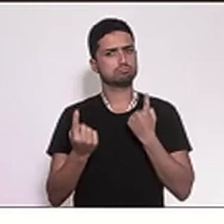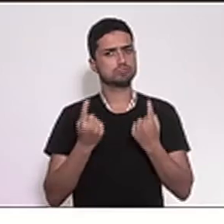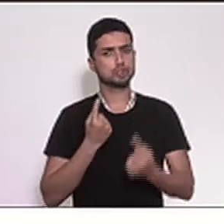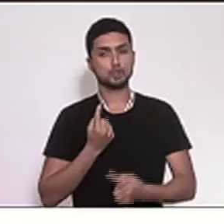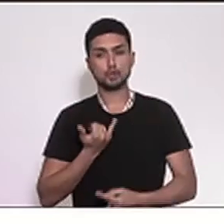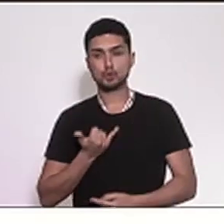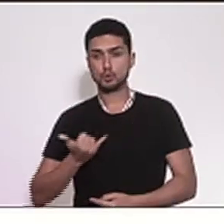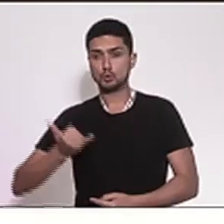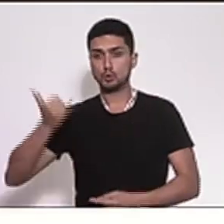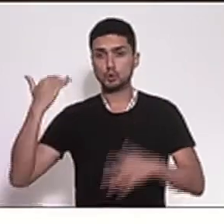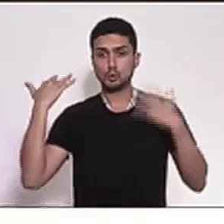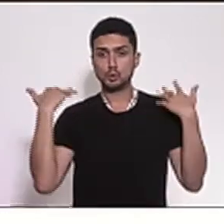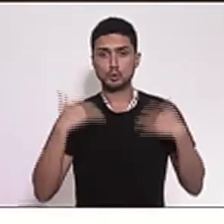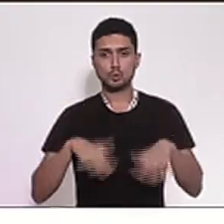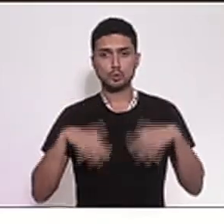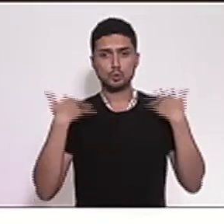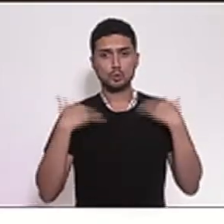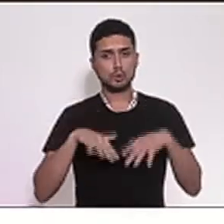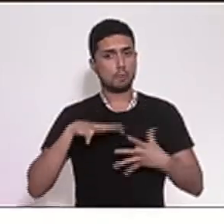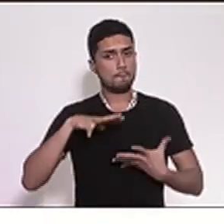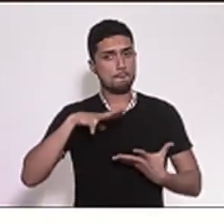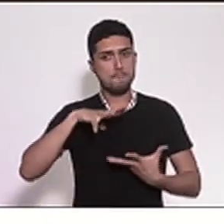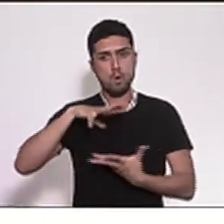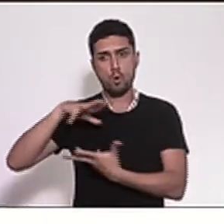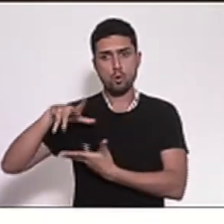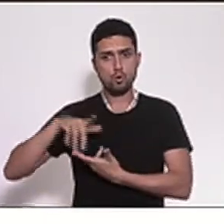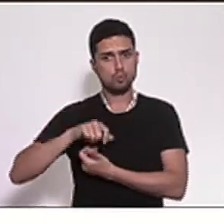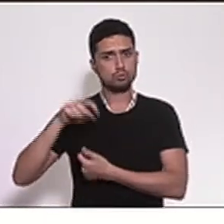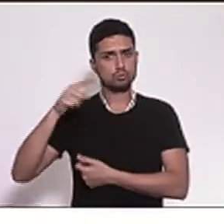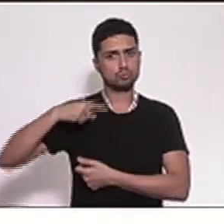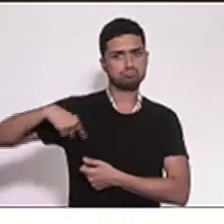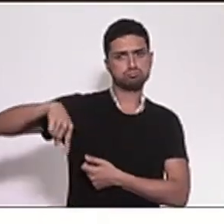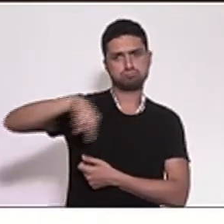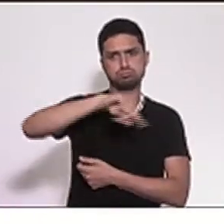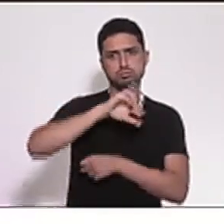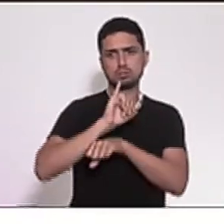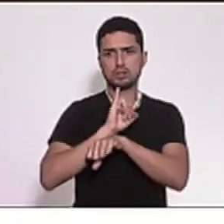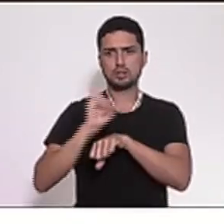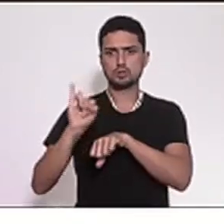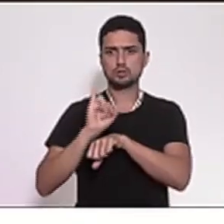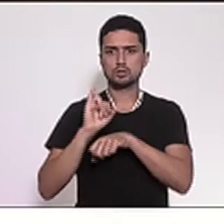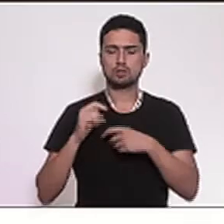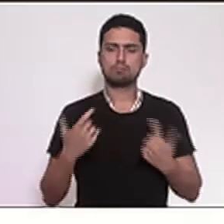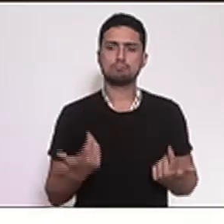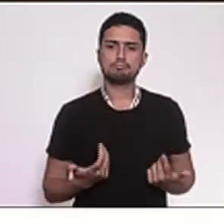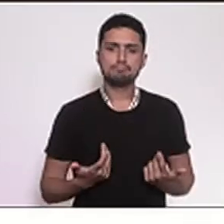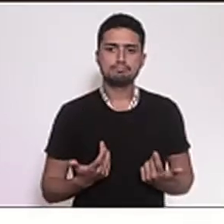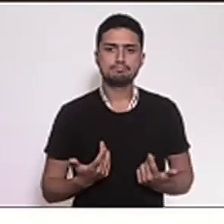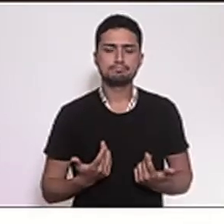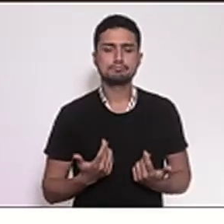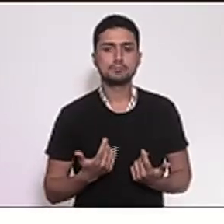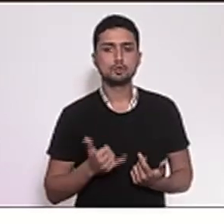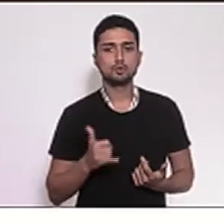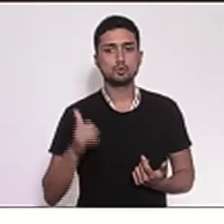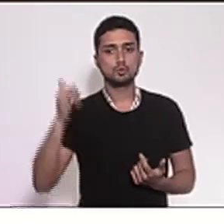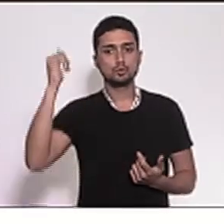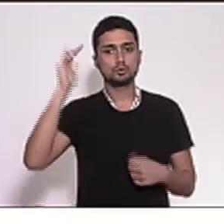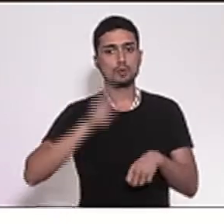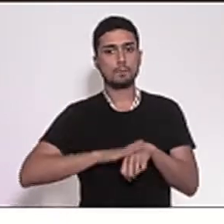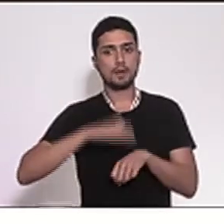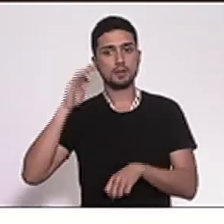mais altos praticados em todo o mundo, no mercado internacional. São juros que hoje passam da casa